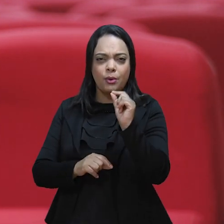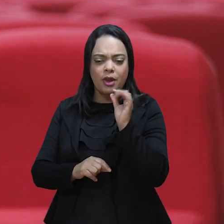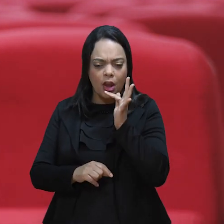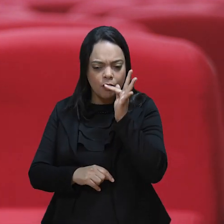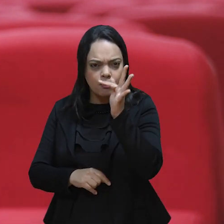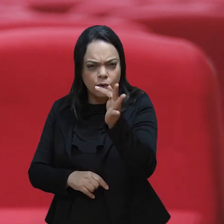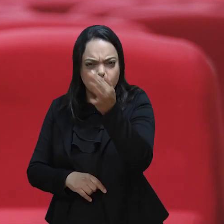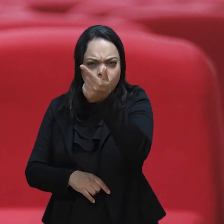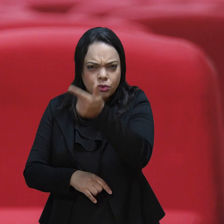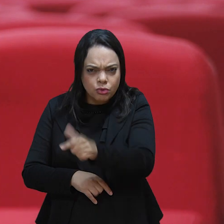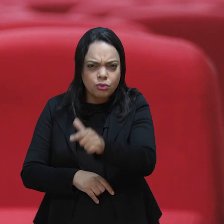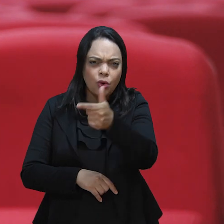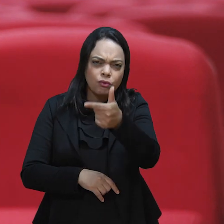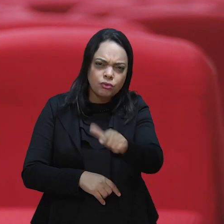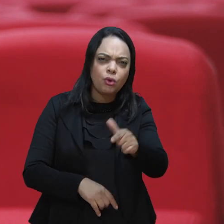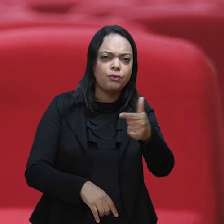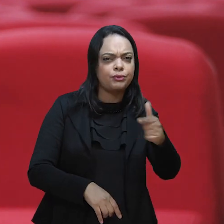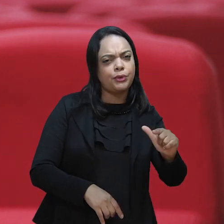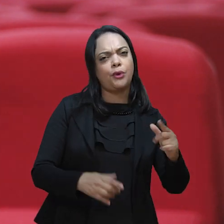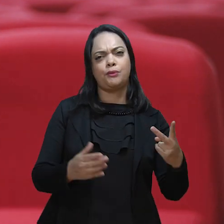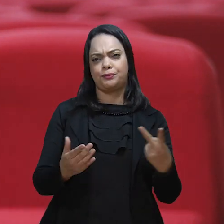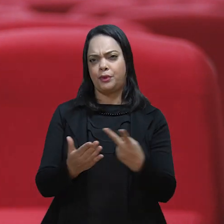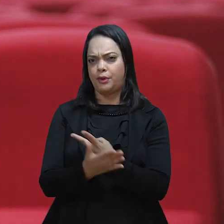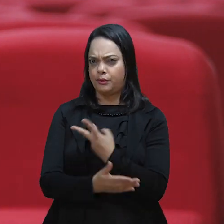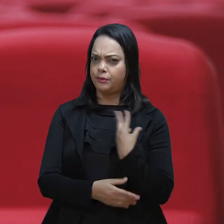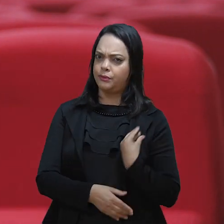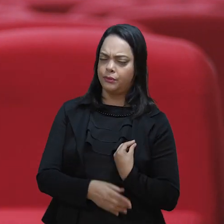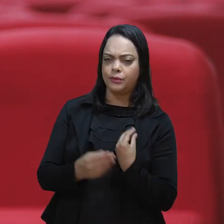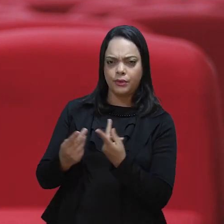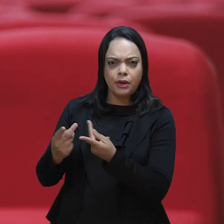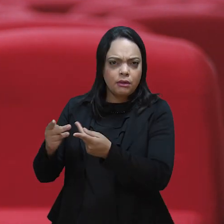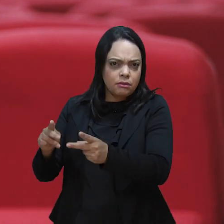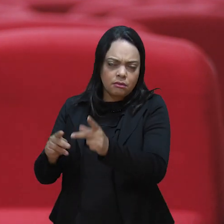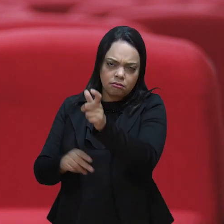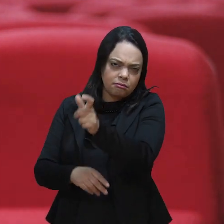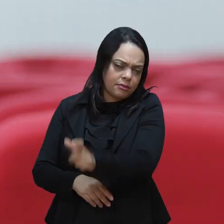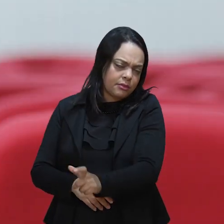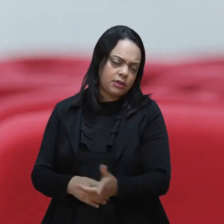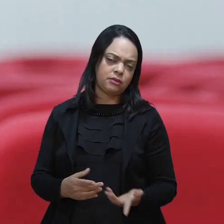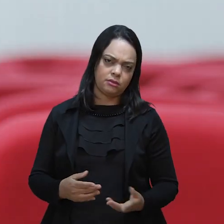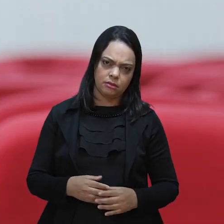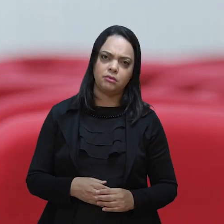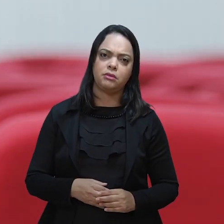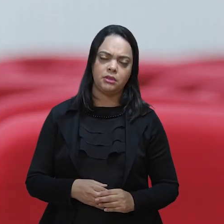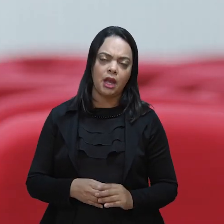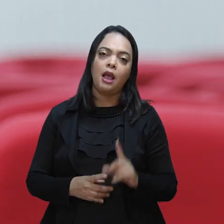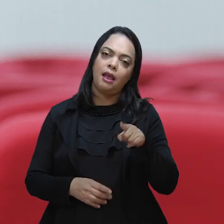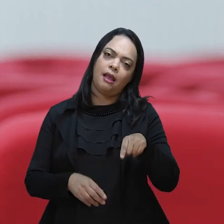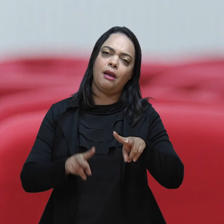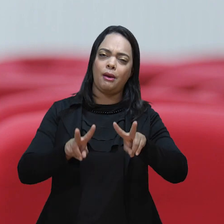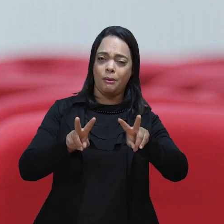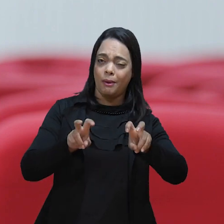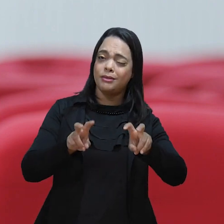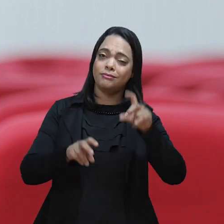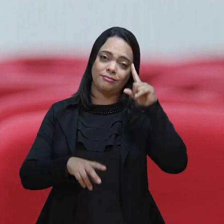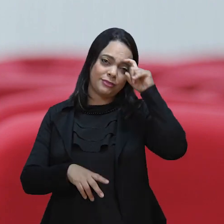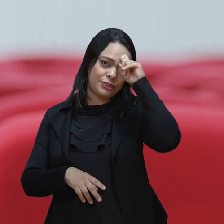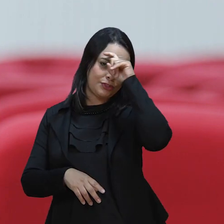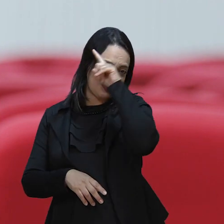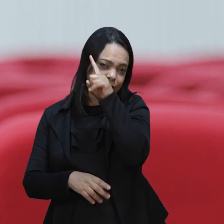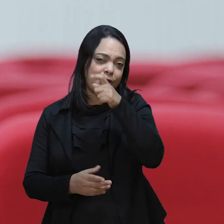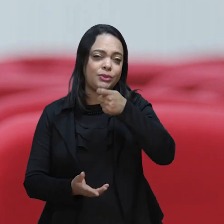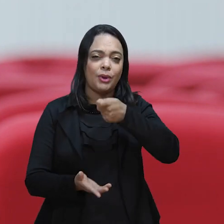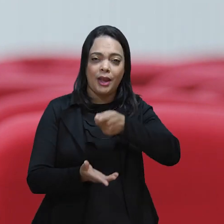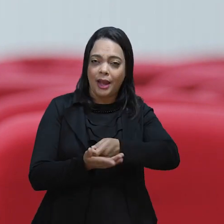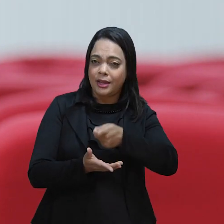depois. Vai acontecer não, né? Mas que pode acontecer na vida dessas pessoas. Acho que é um assunto complexo, que ele exige